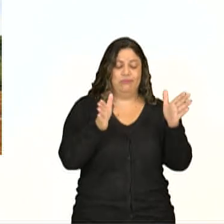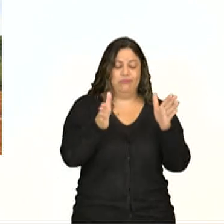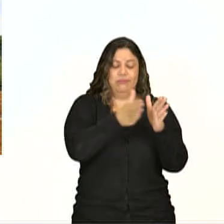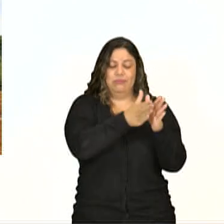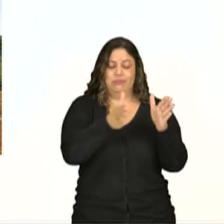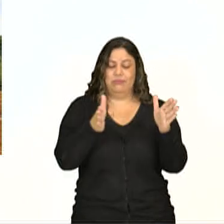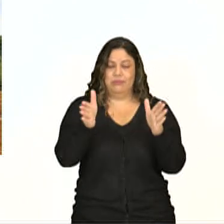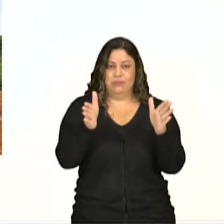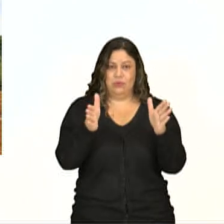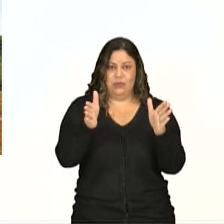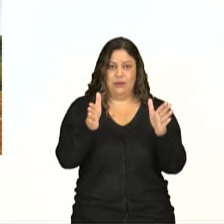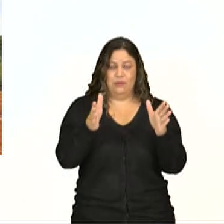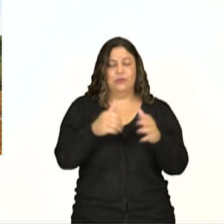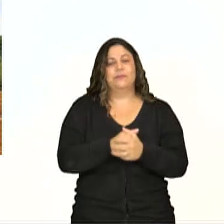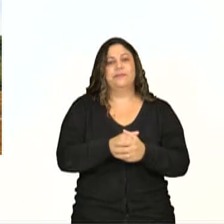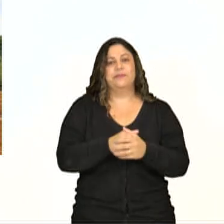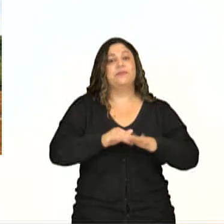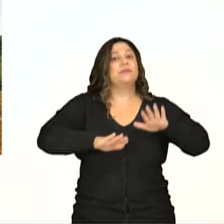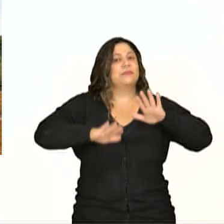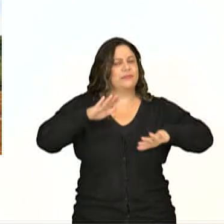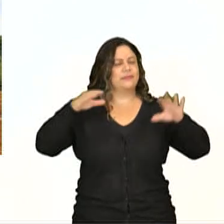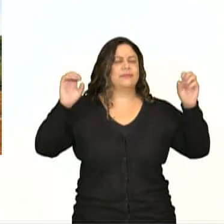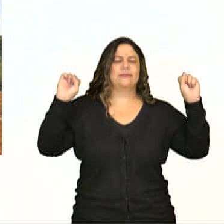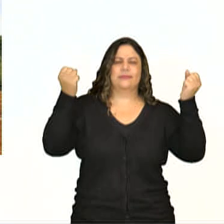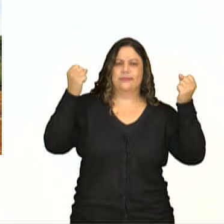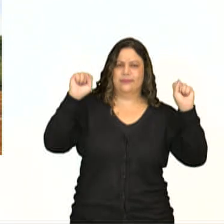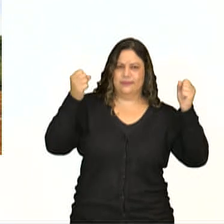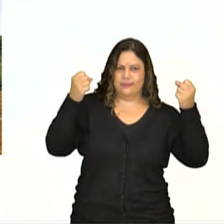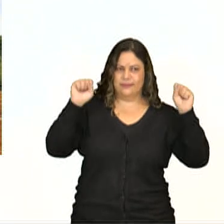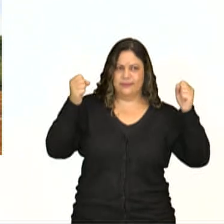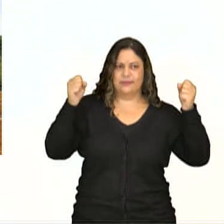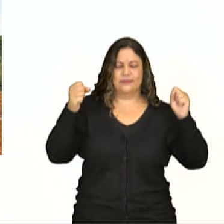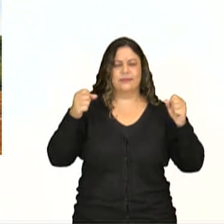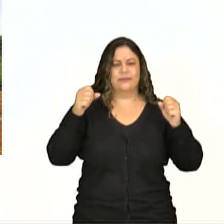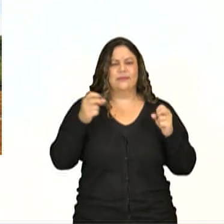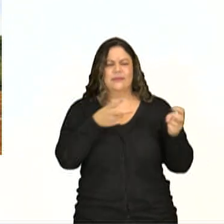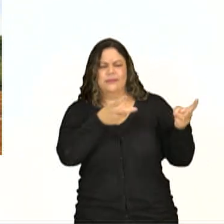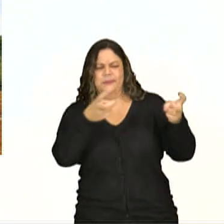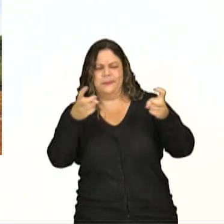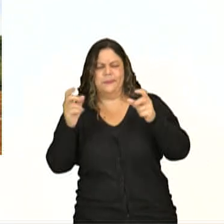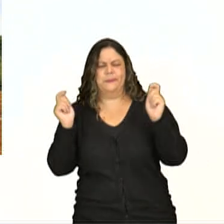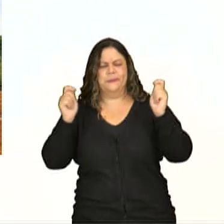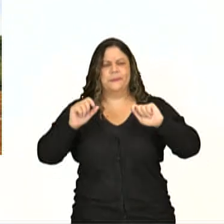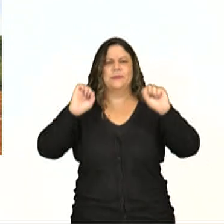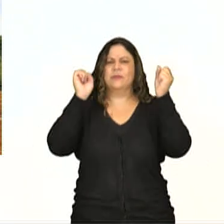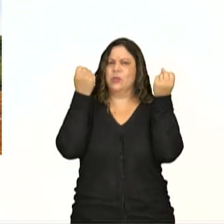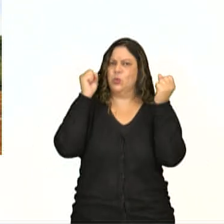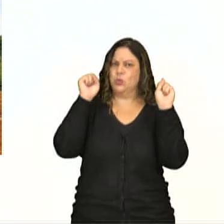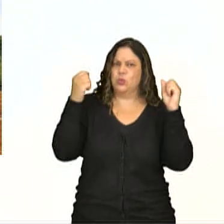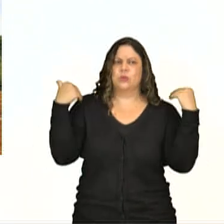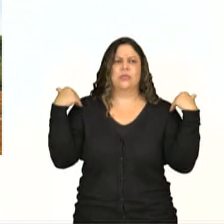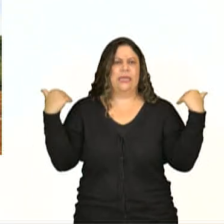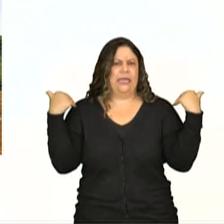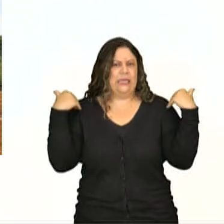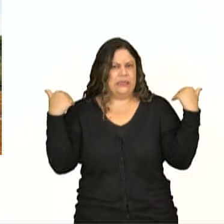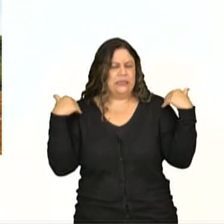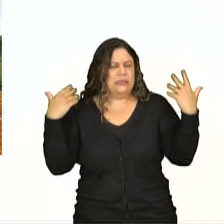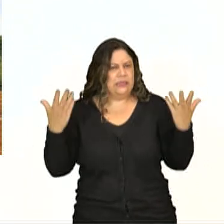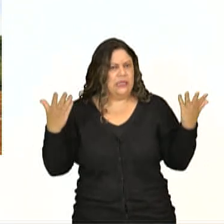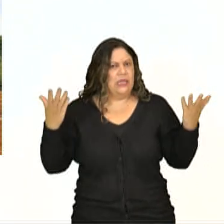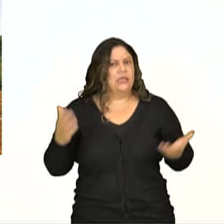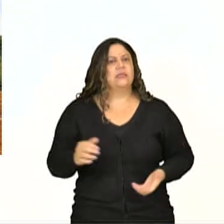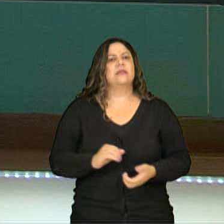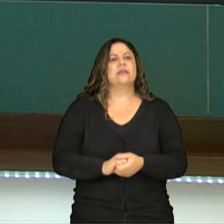tá? Em que muitas vezes a educação física, na época a educação física vista muito como ginástica, né? Militarista, e